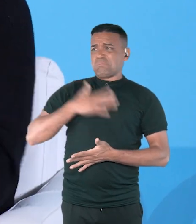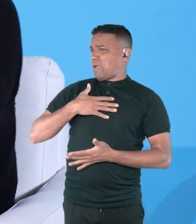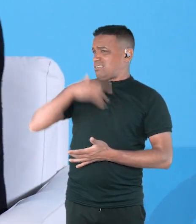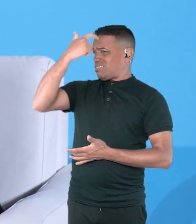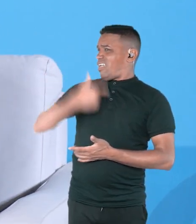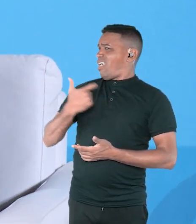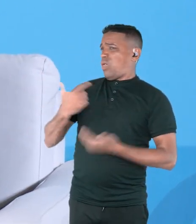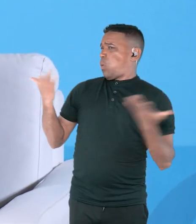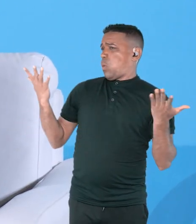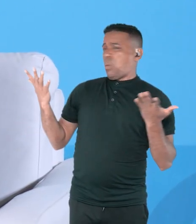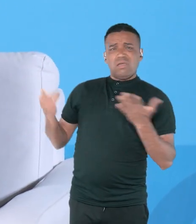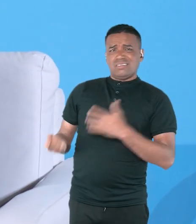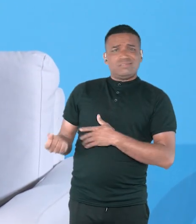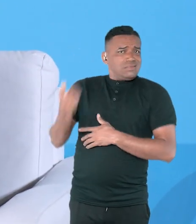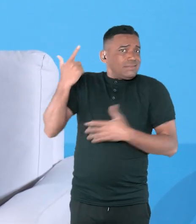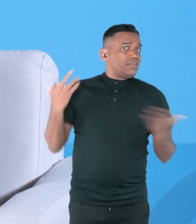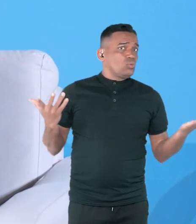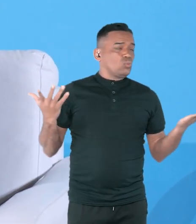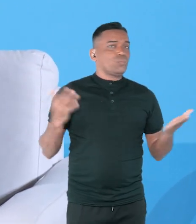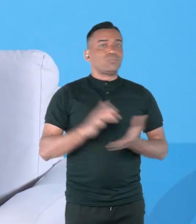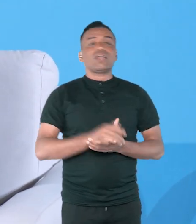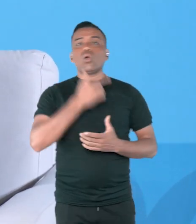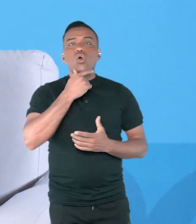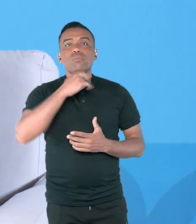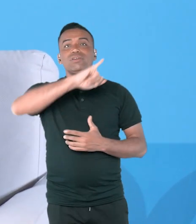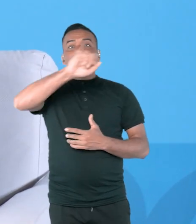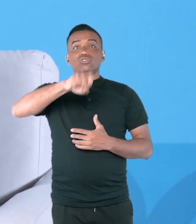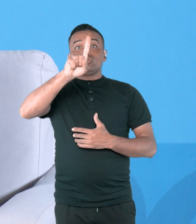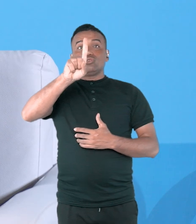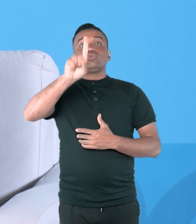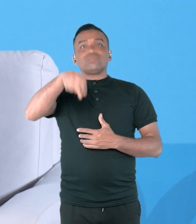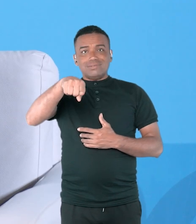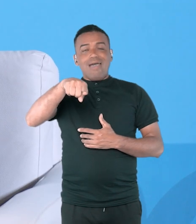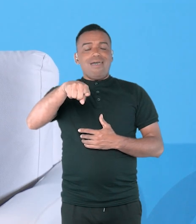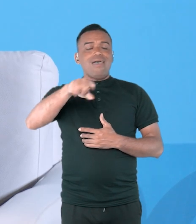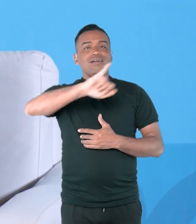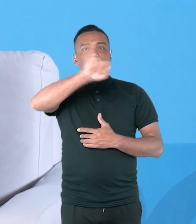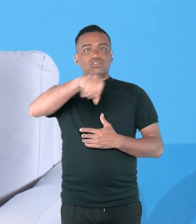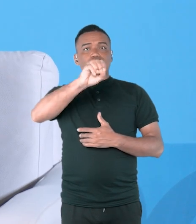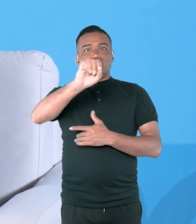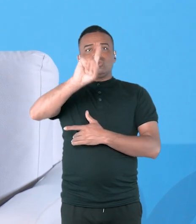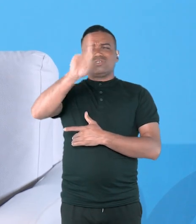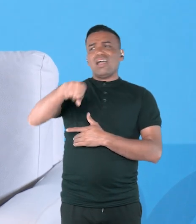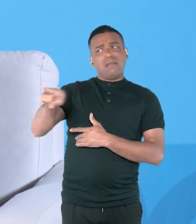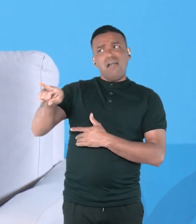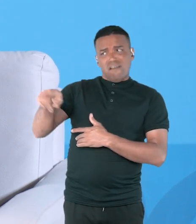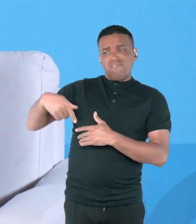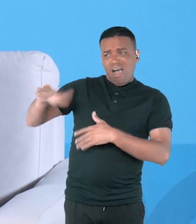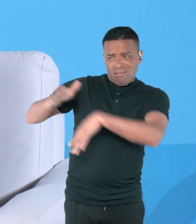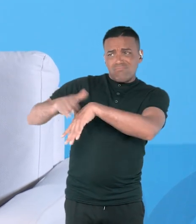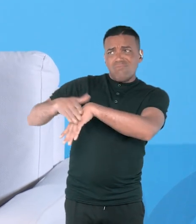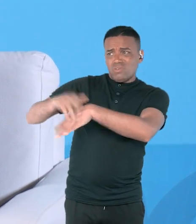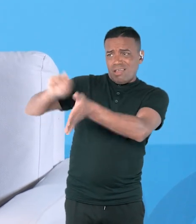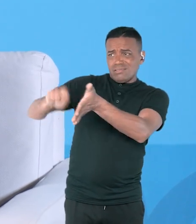mas não sou eu. É esquisito. Aí o Zé Roberto Toreiro, maravilhoso, virou para mim e falou assim, por que você não escreve